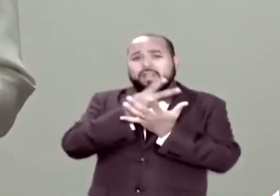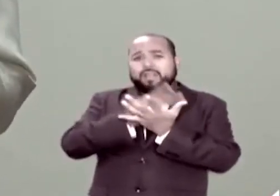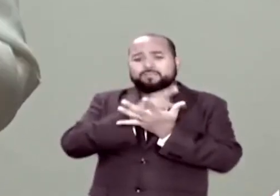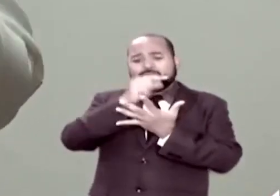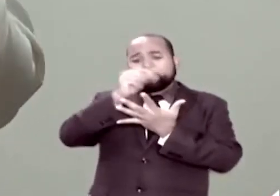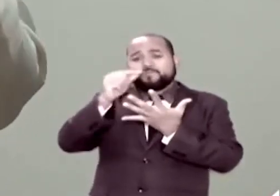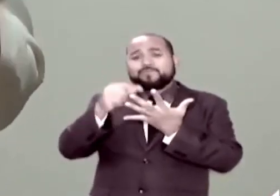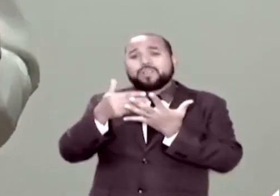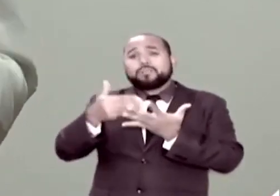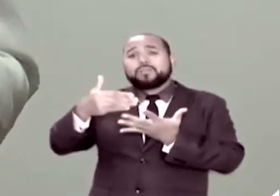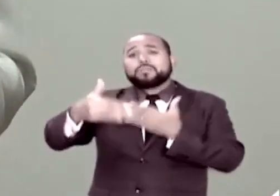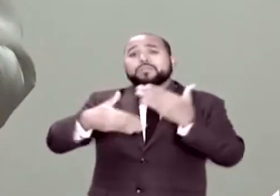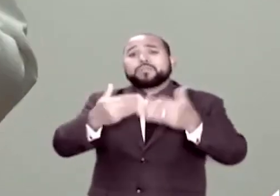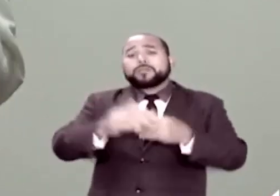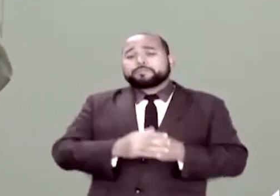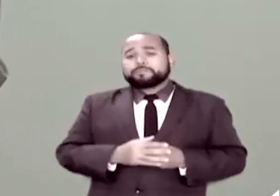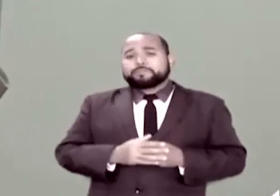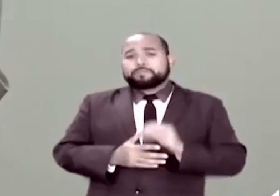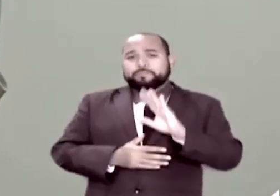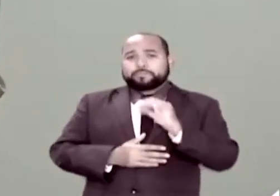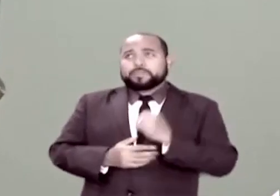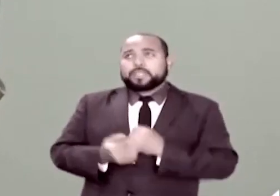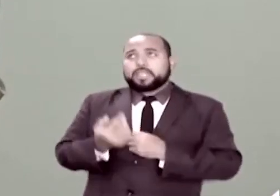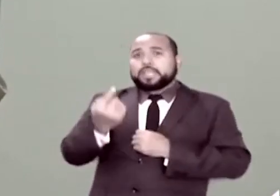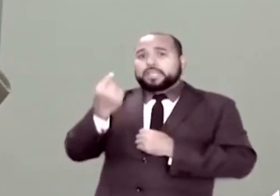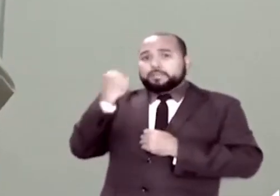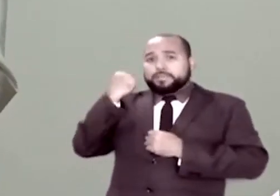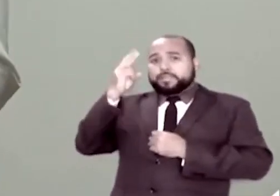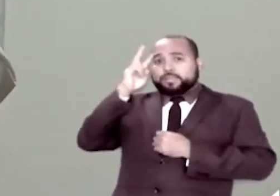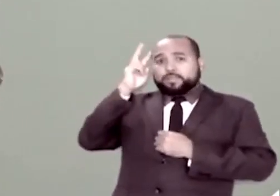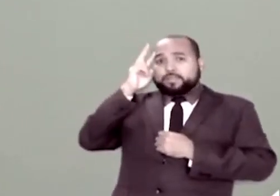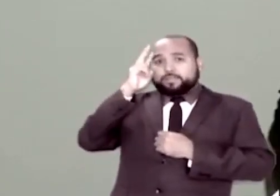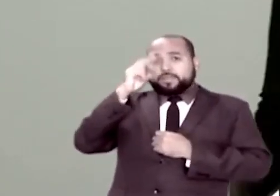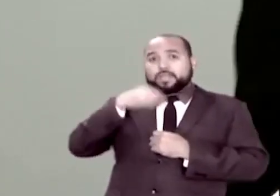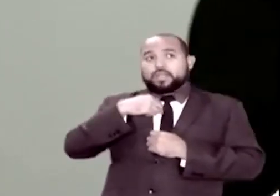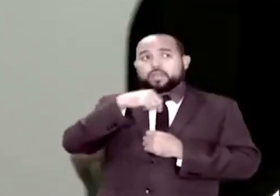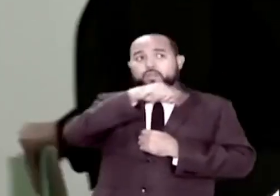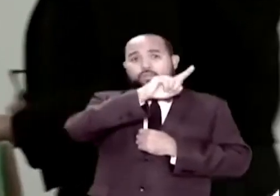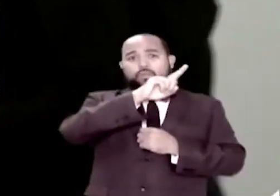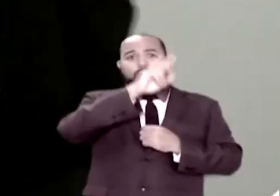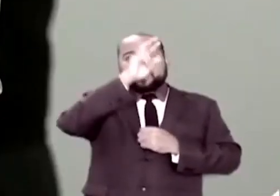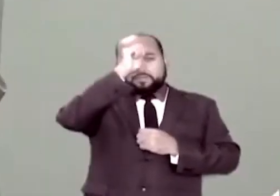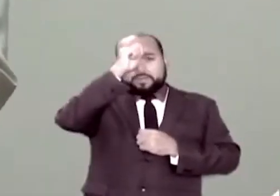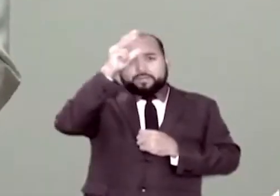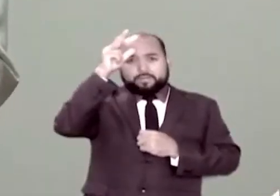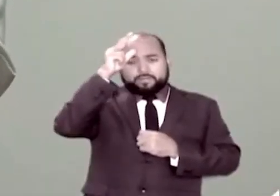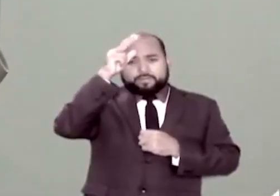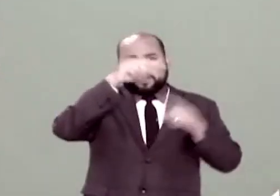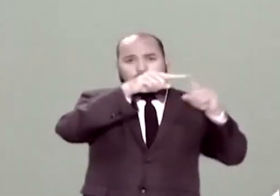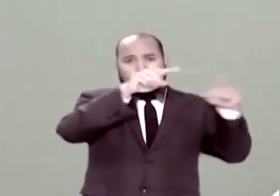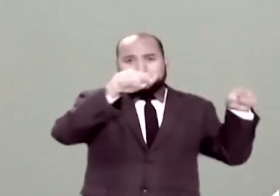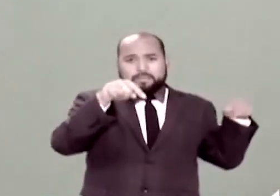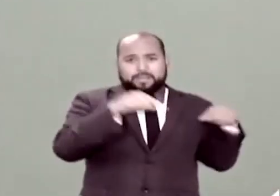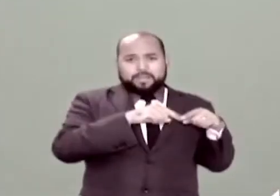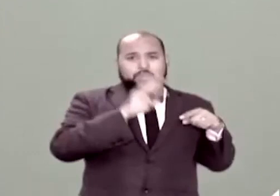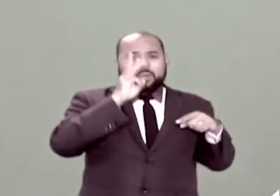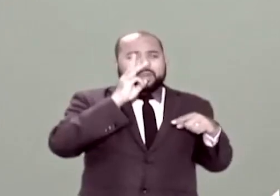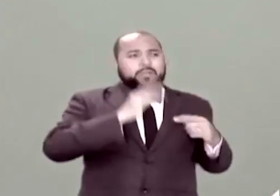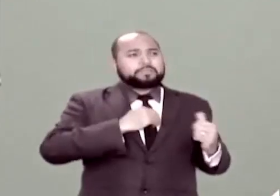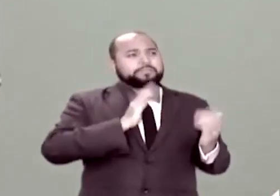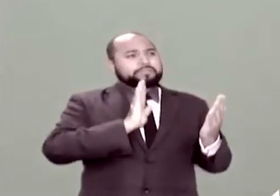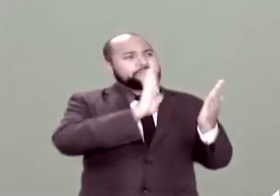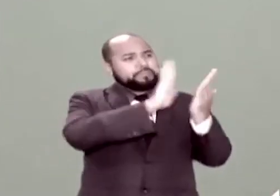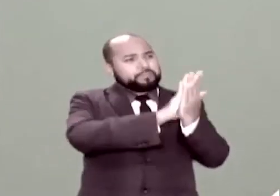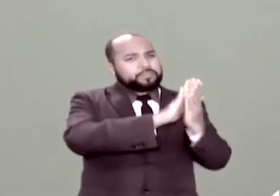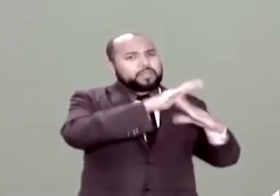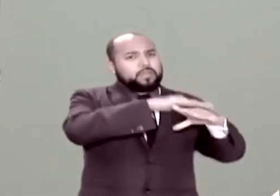ocorrendo na segunda-feira eu estive no gabinete do prefeito welbert juntamente com o conselho de Cultura para apresentar ele as demandas